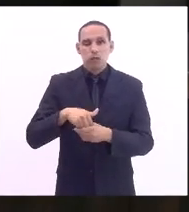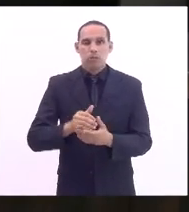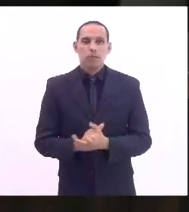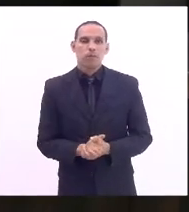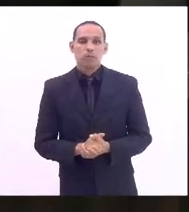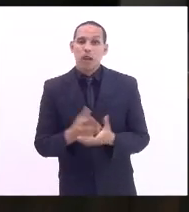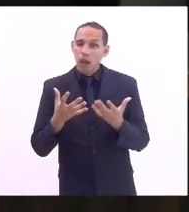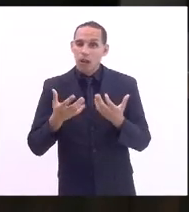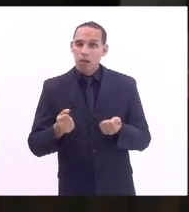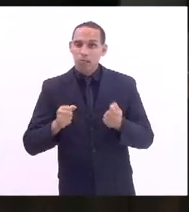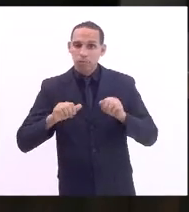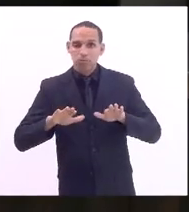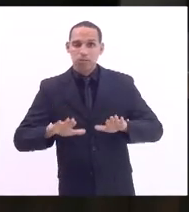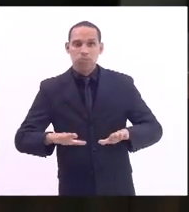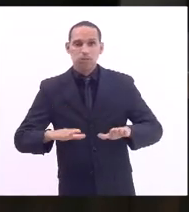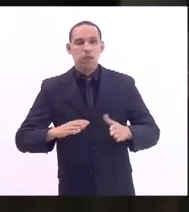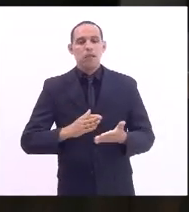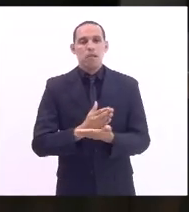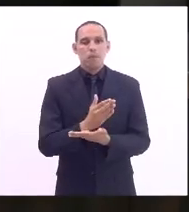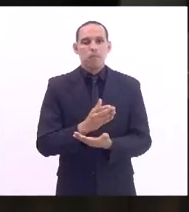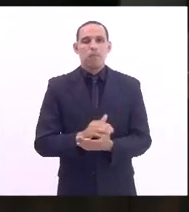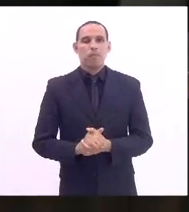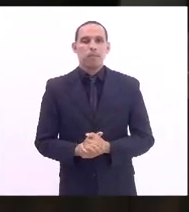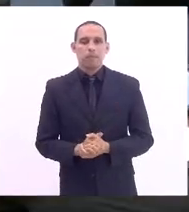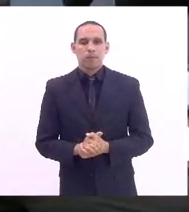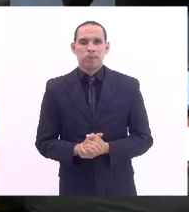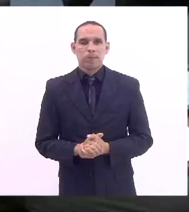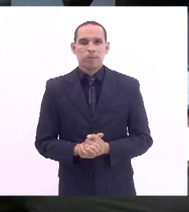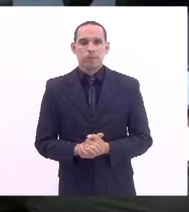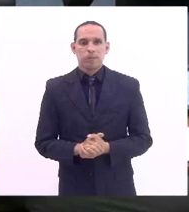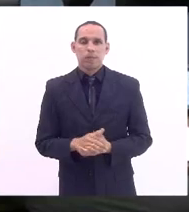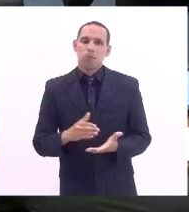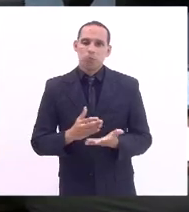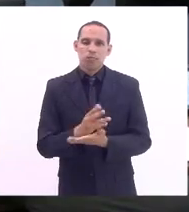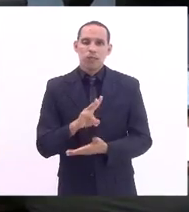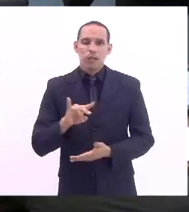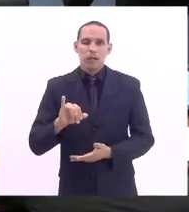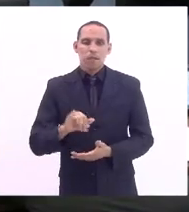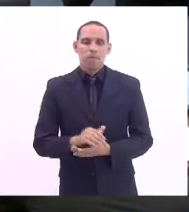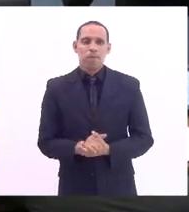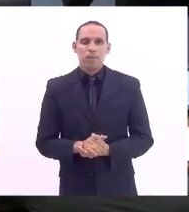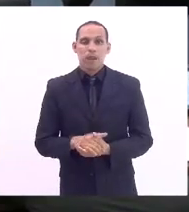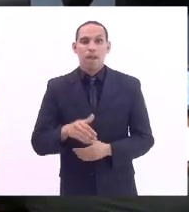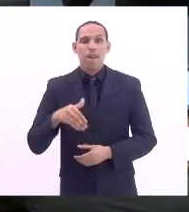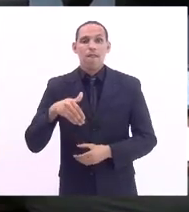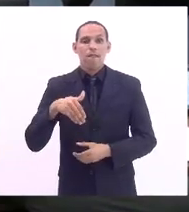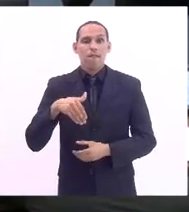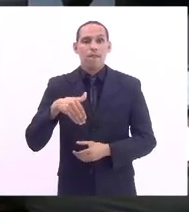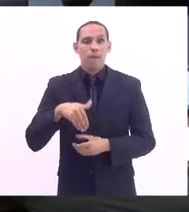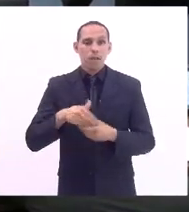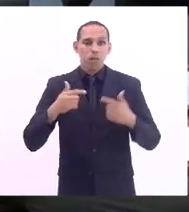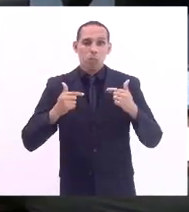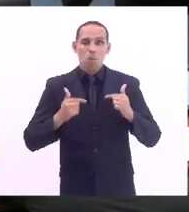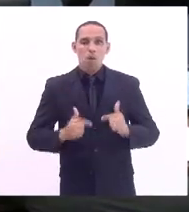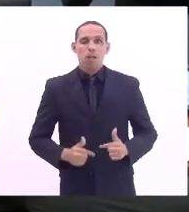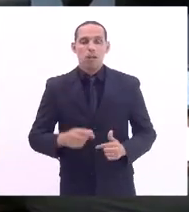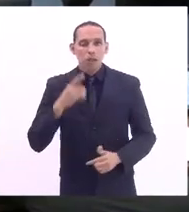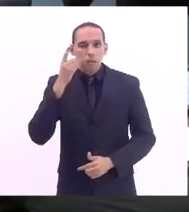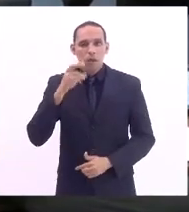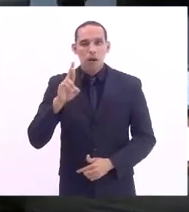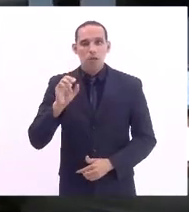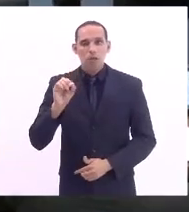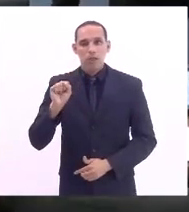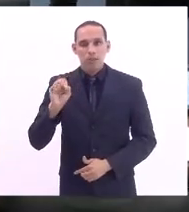votação. Se os que aprovam permaneçam como estão, aprovado. Vai a promulgação. Com voto pela abstenção do deputado